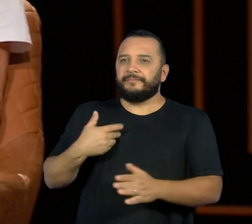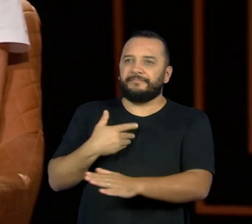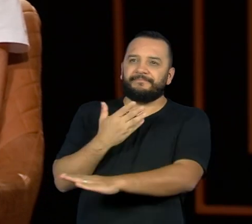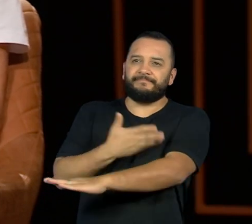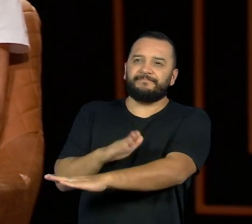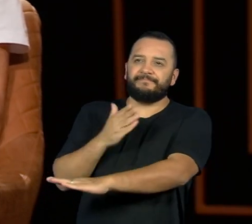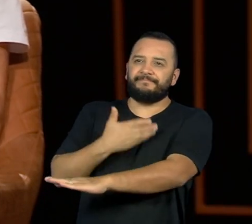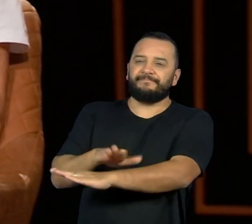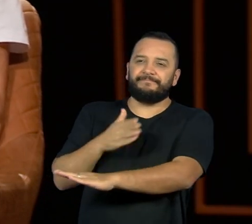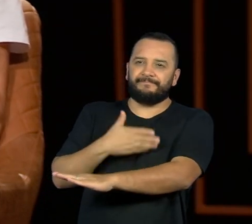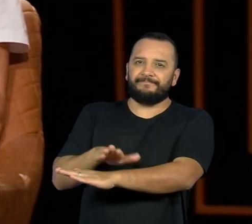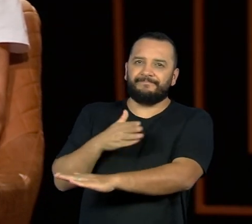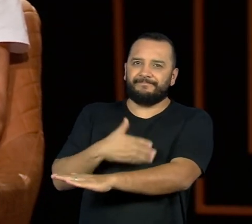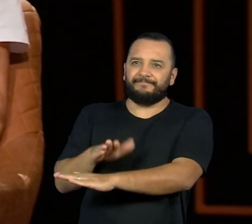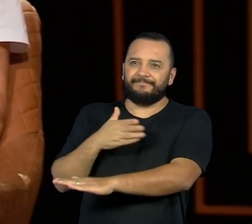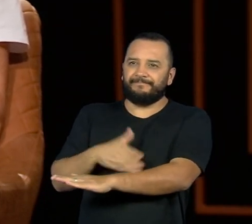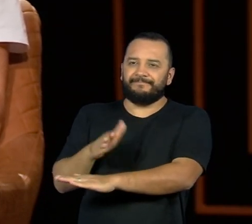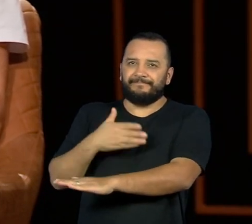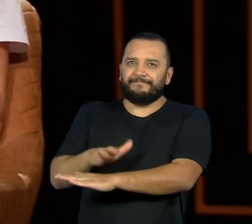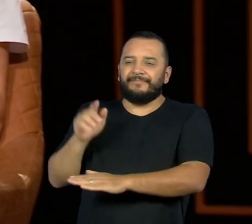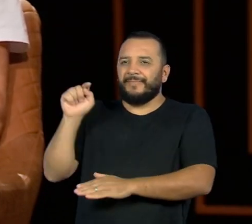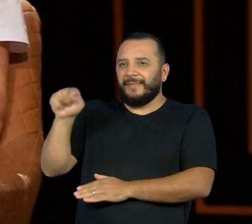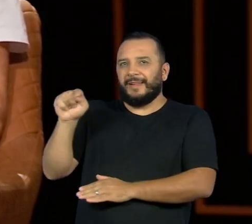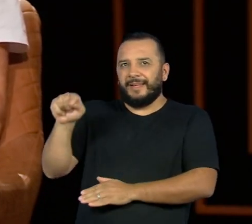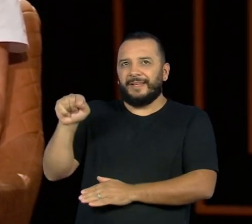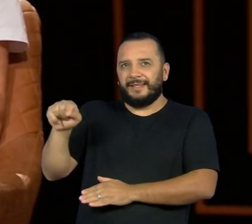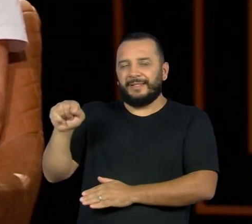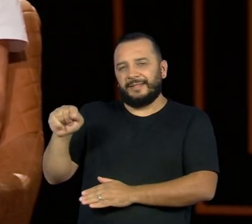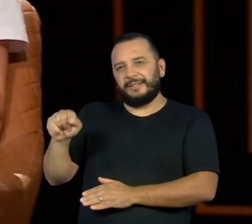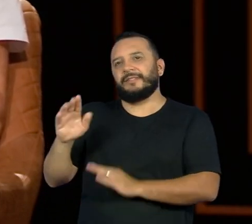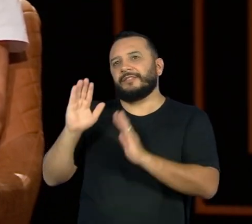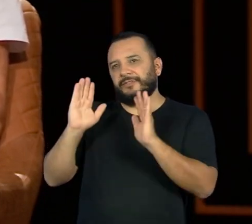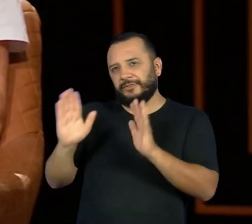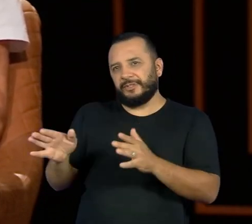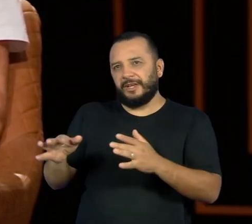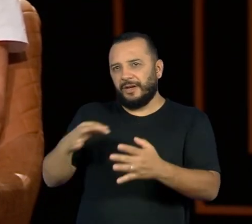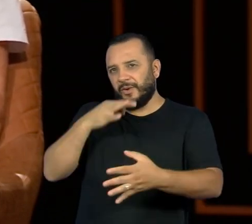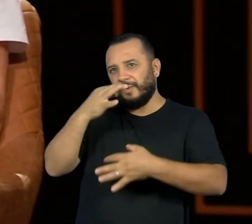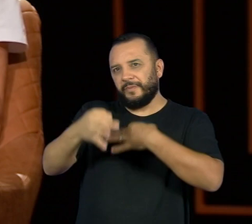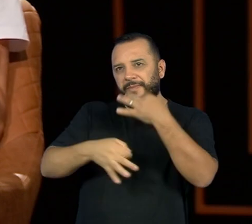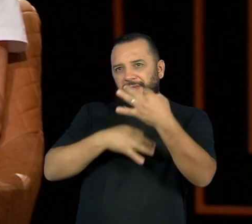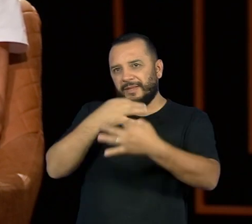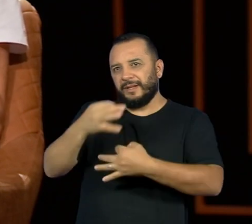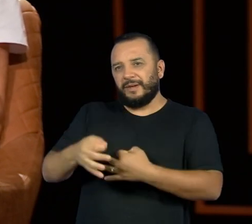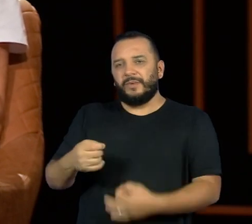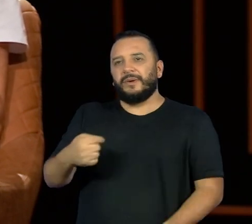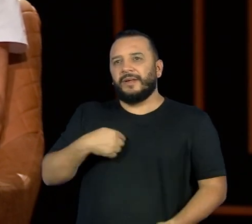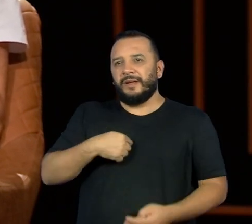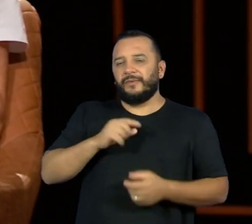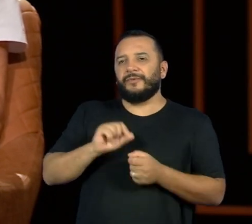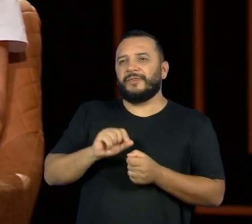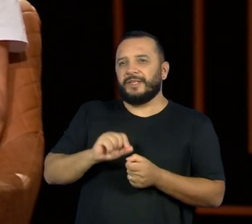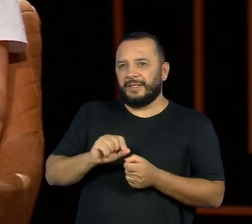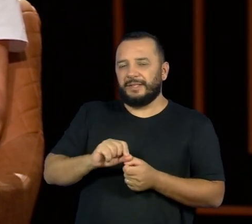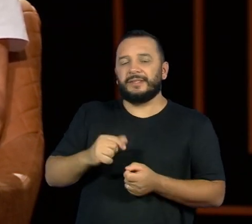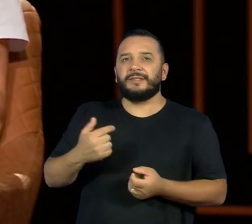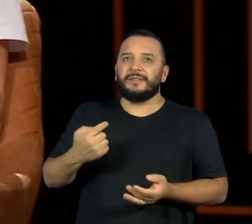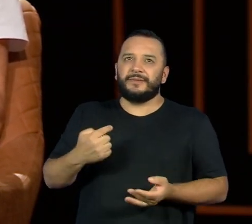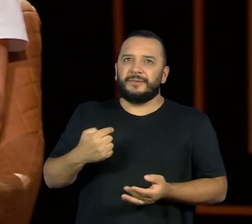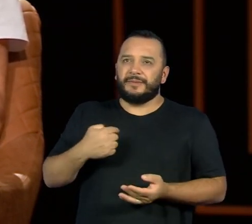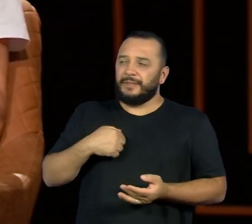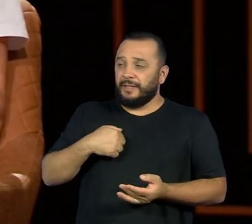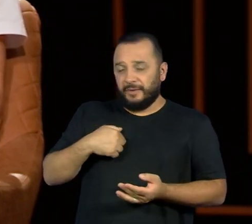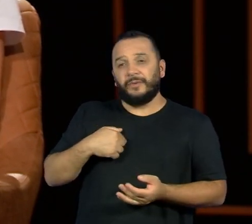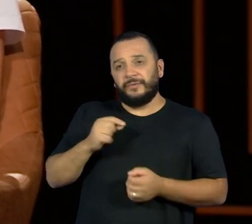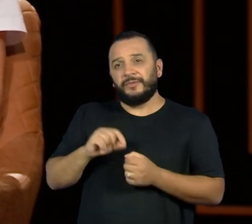ele dava o seu mais do que abalizado parecer sobre sobre o que eu tinha feito, né, o que eu havia feito.